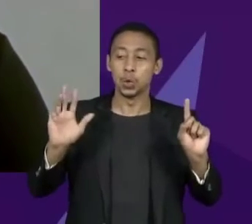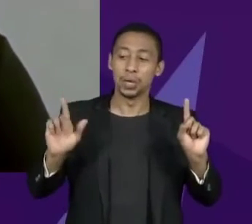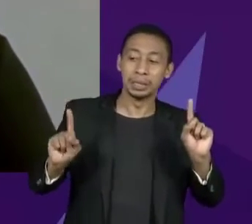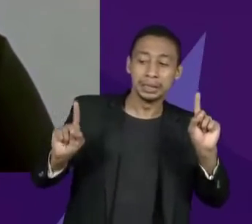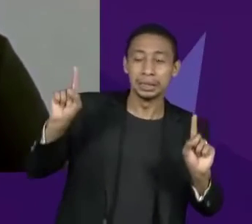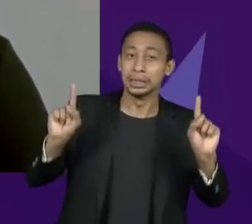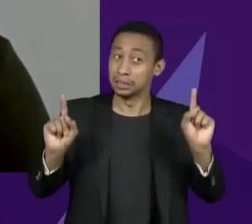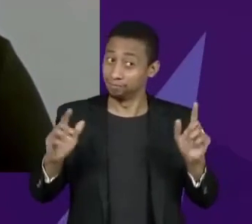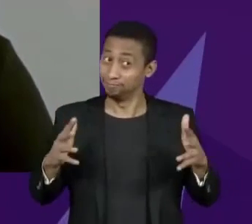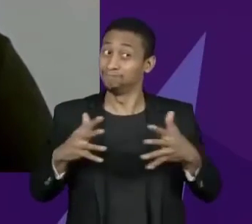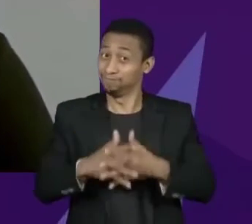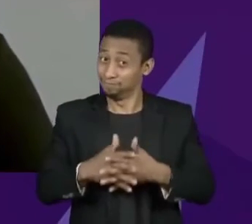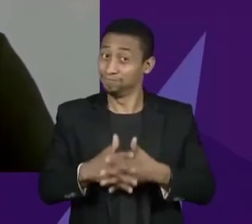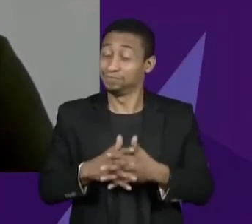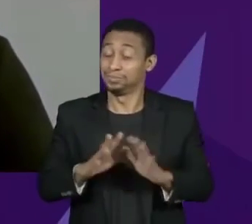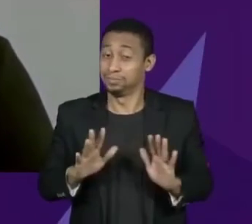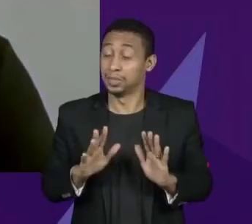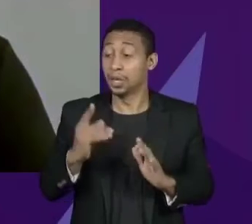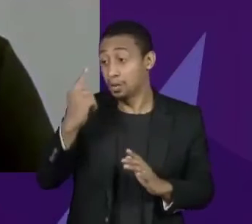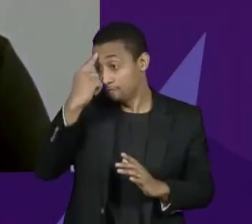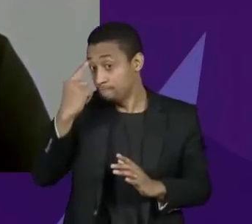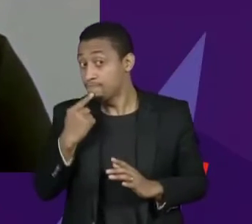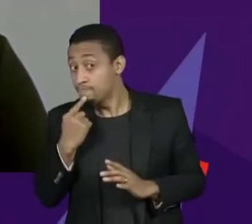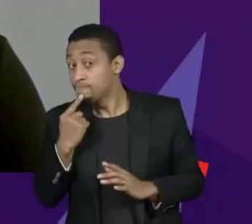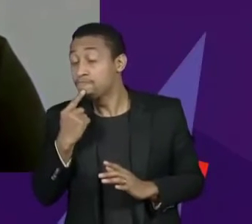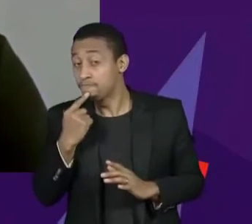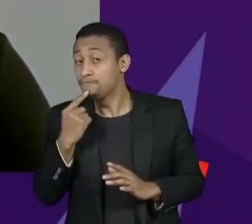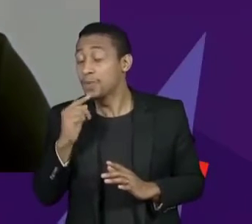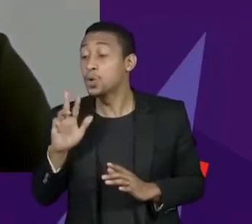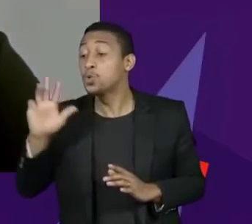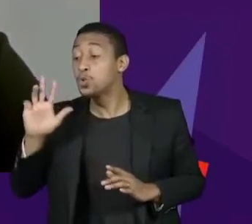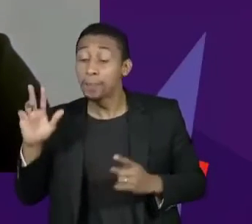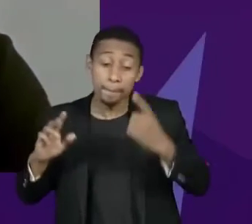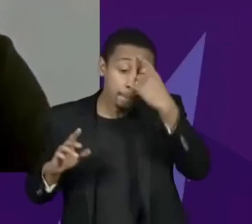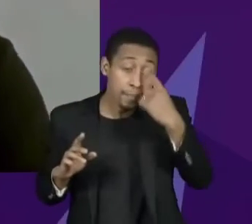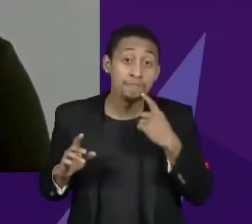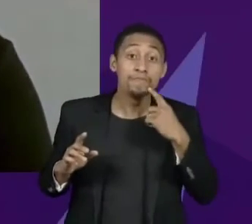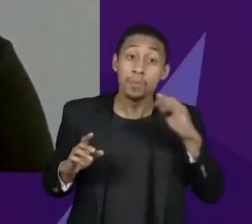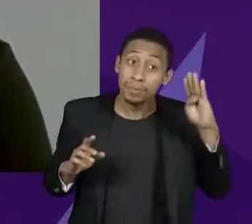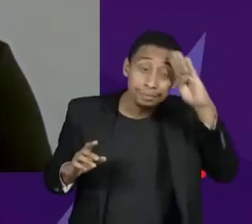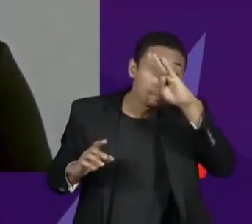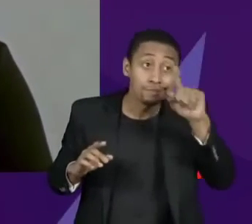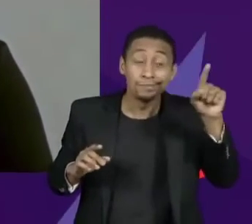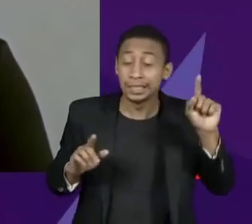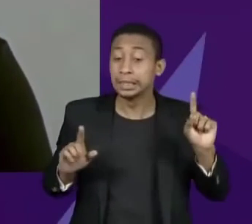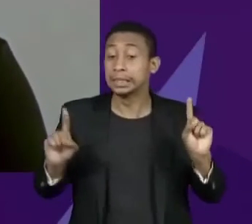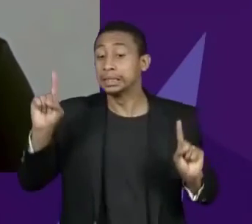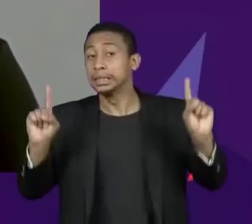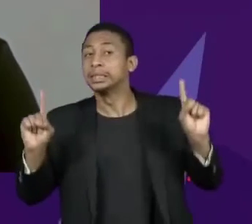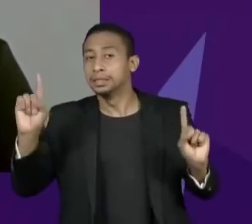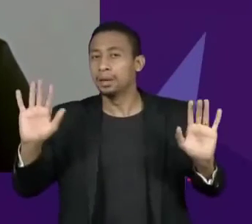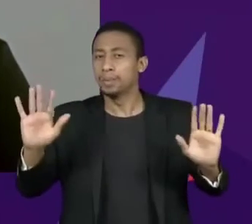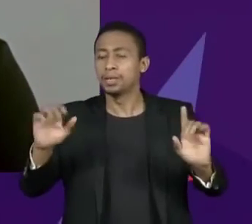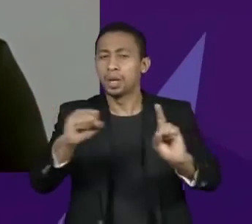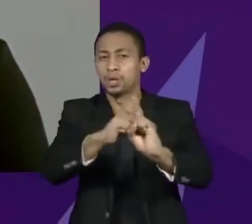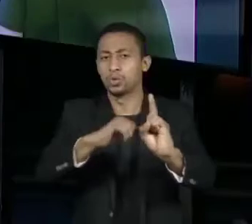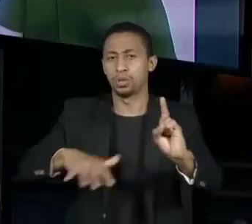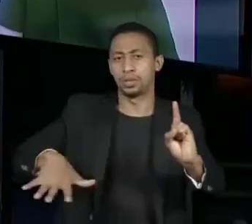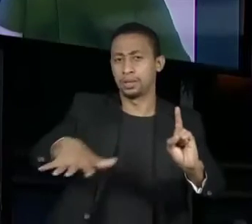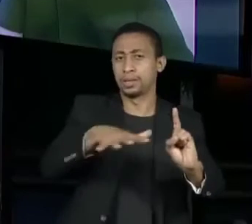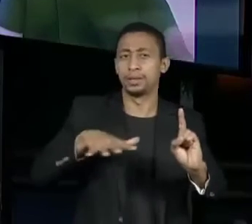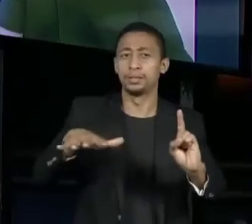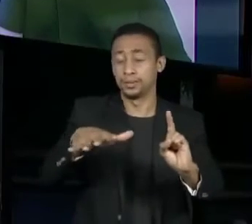momento, olhando as pesquisas, claro, Lula e Bolsonaro. Mas há um campo aqui na sociedade